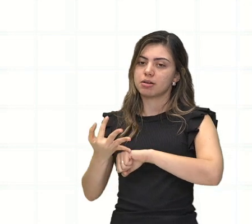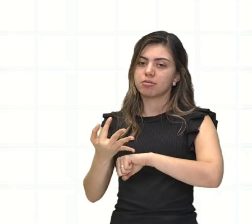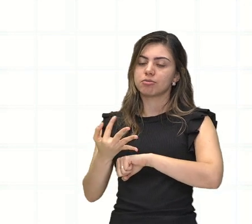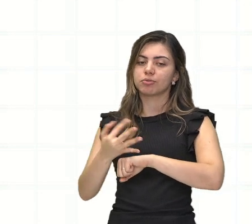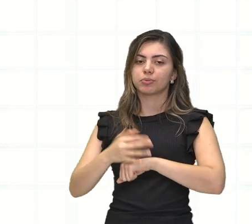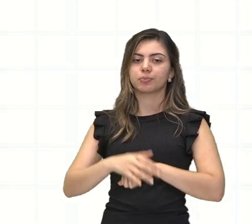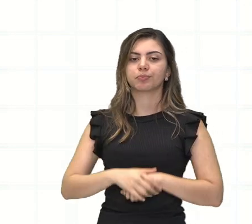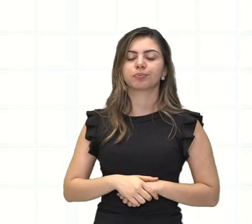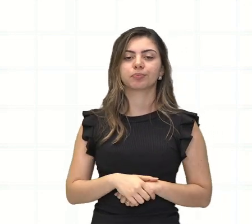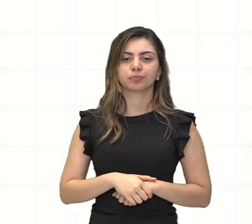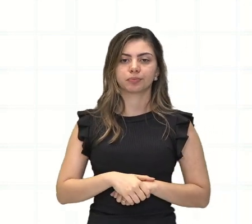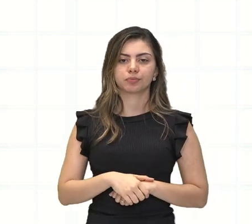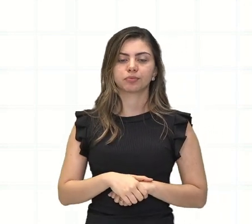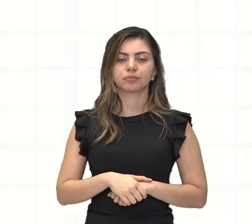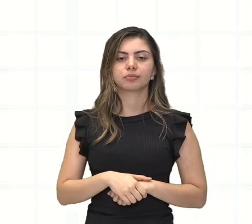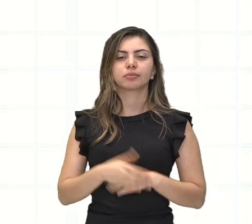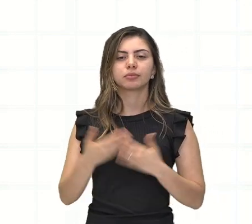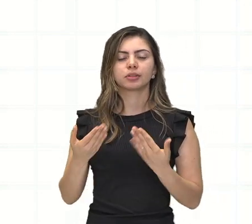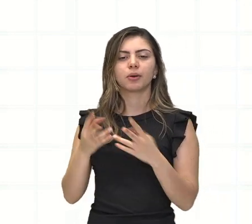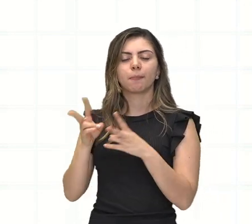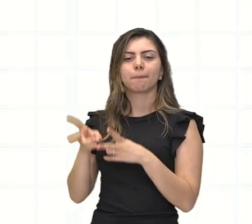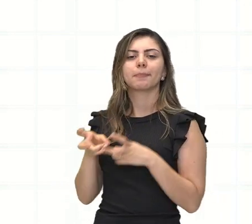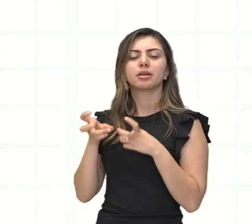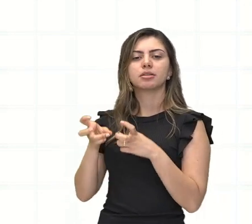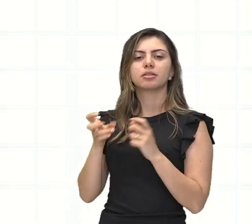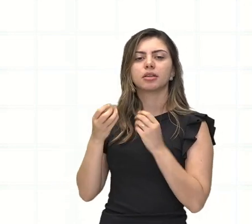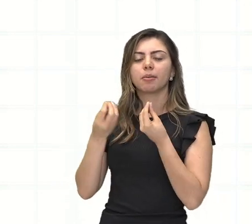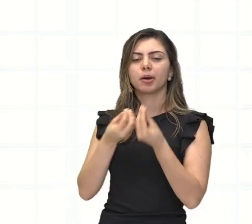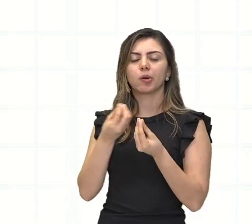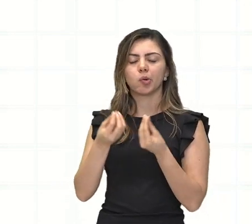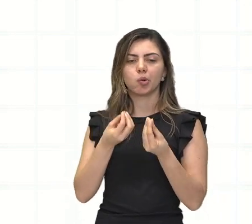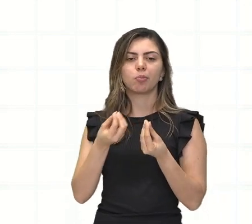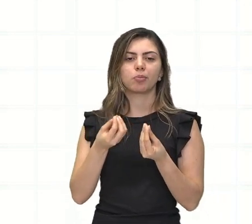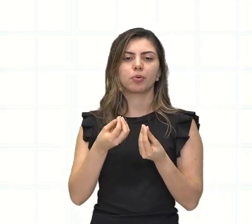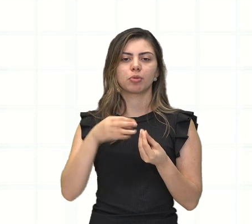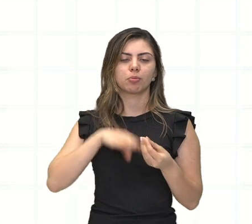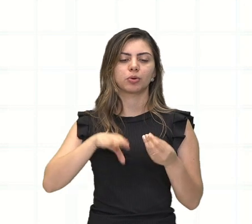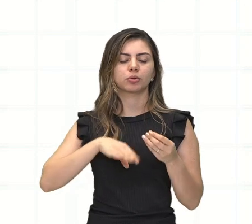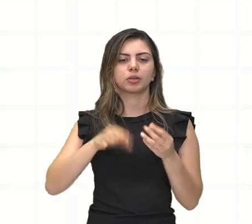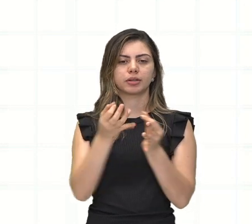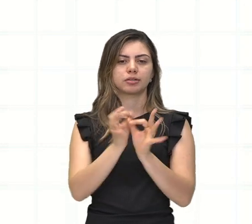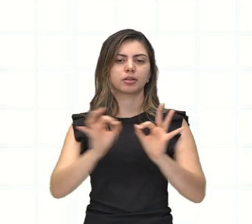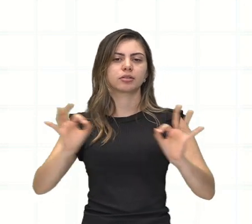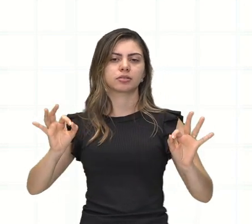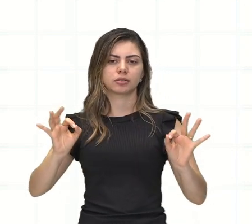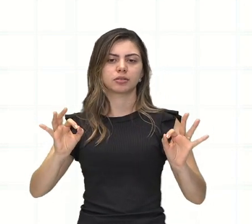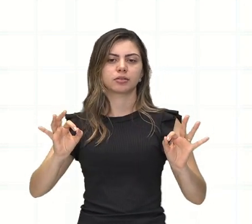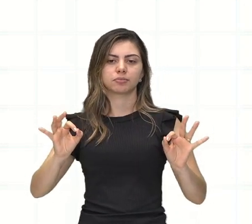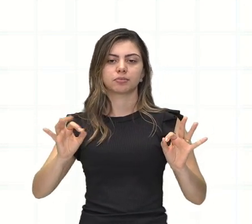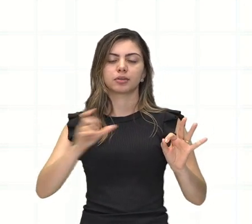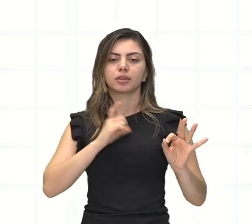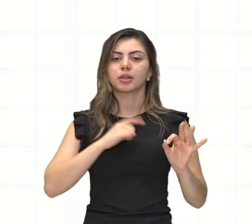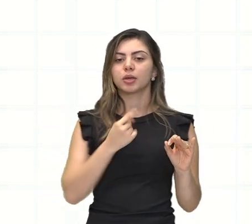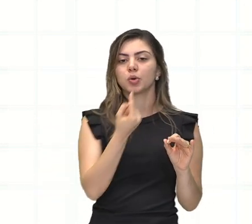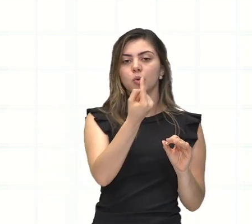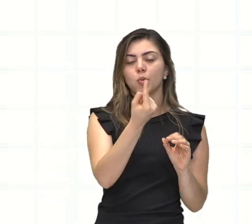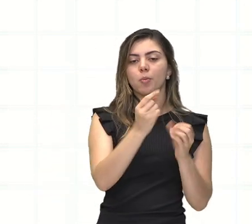fica branco. Observe que aí nós temos uma